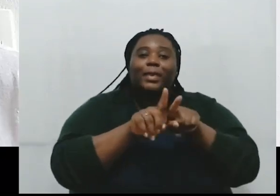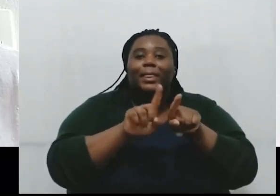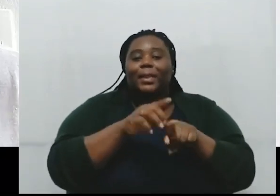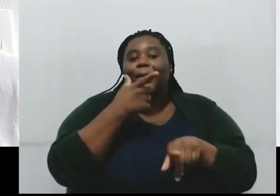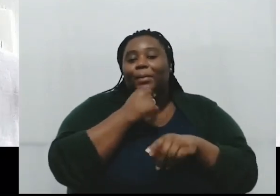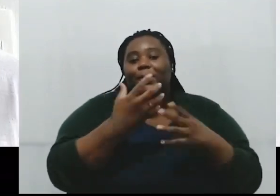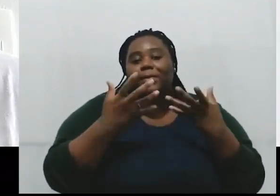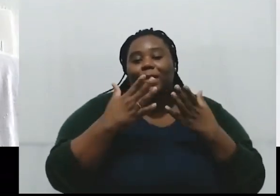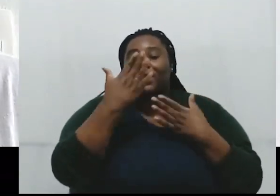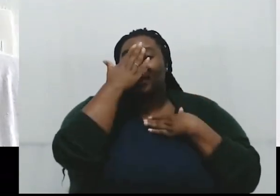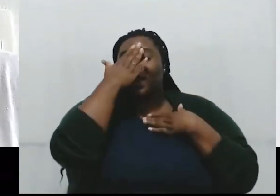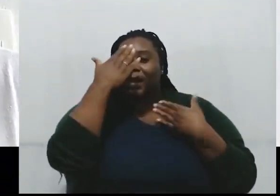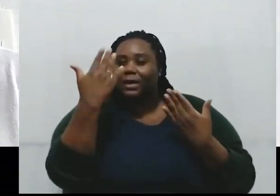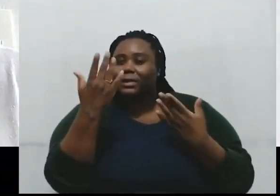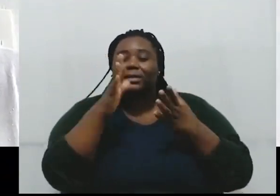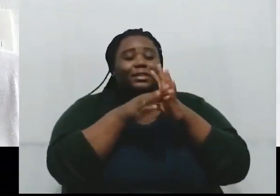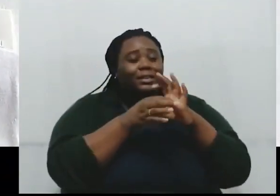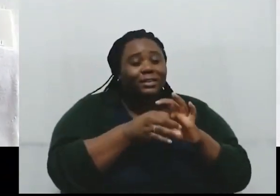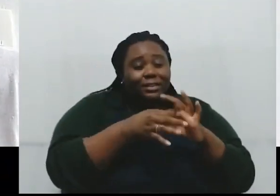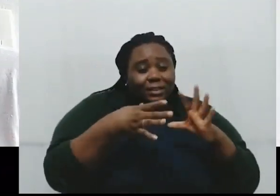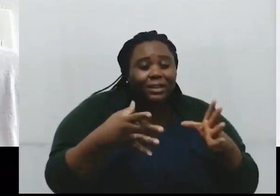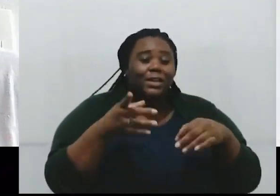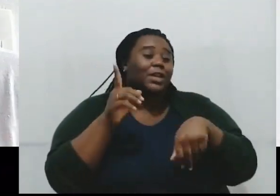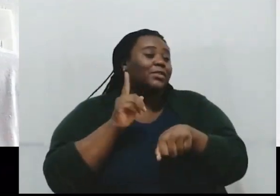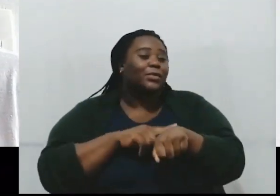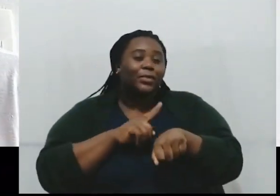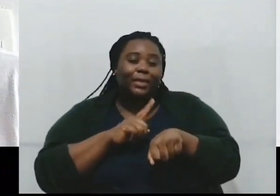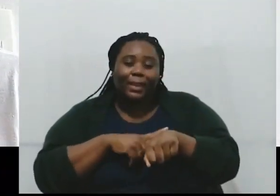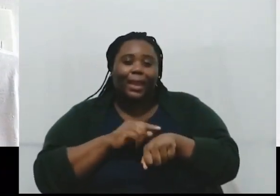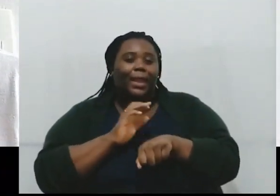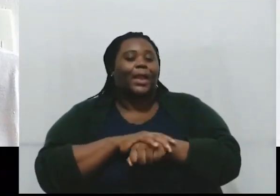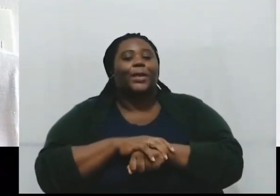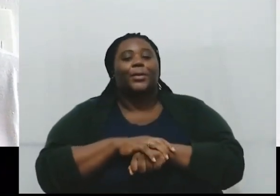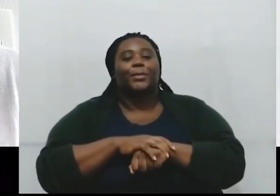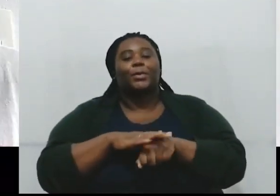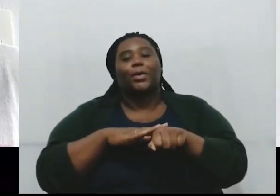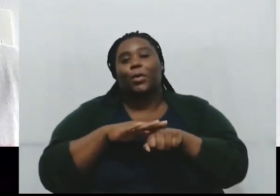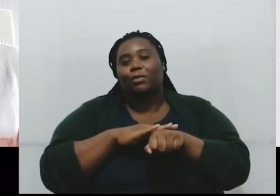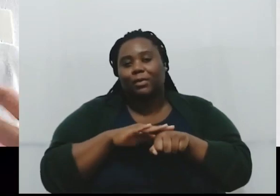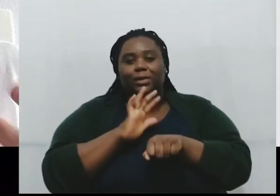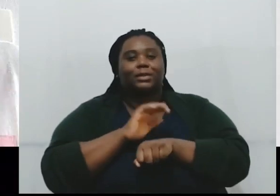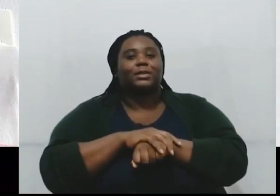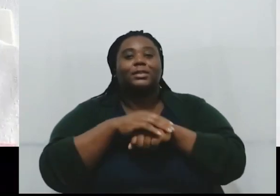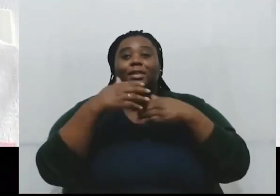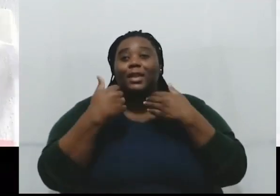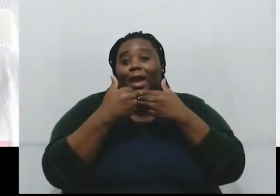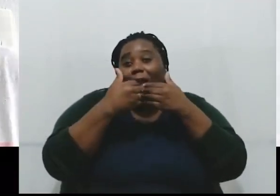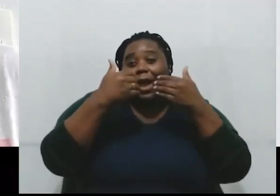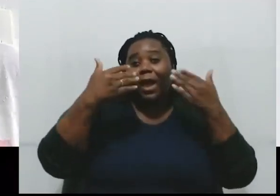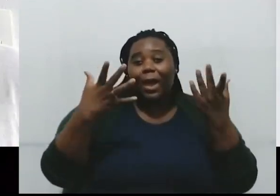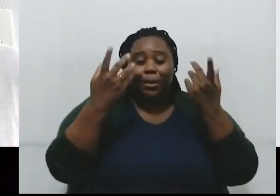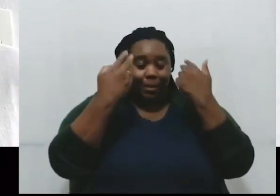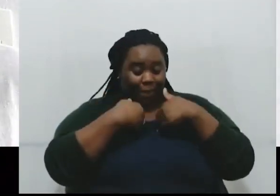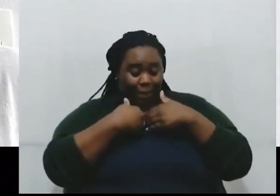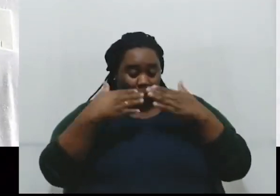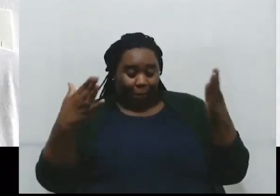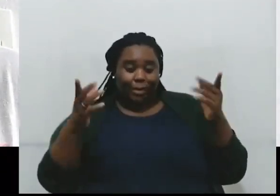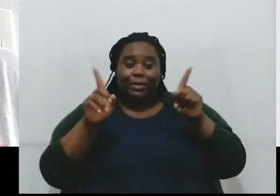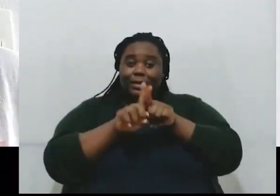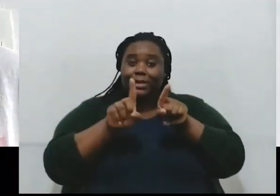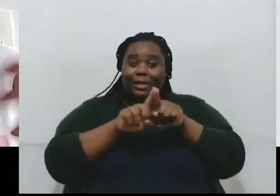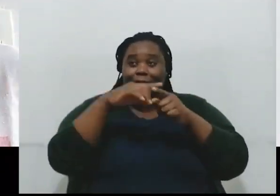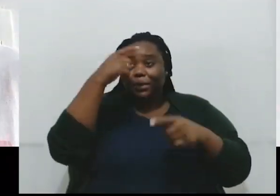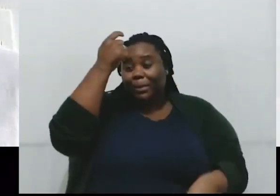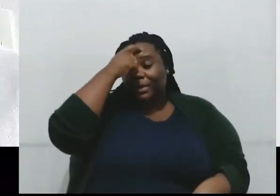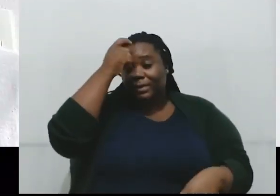a disposição, o tempo disposto para a conversa, a abertura de si, dos seus processos,